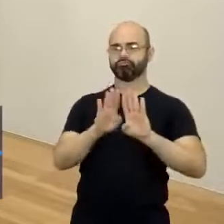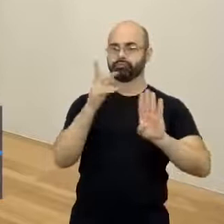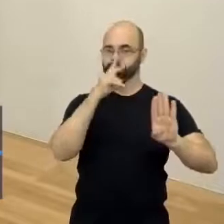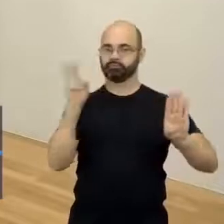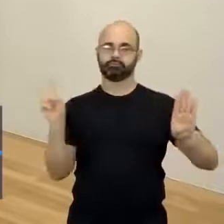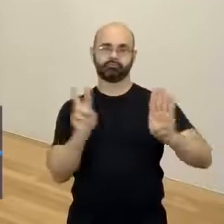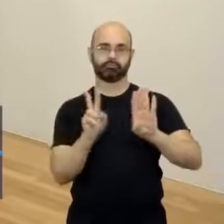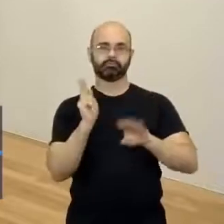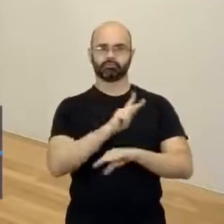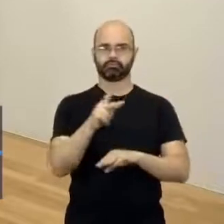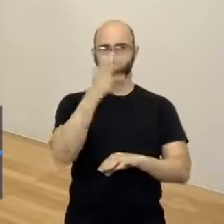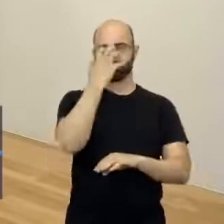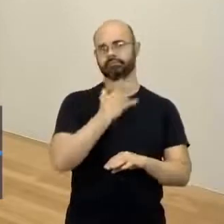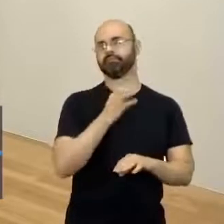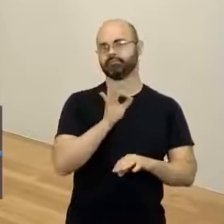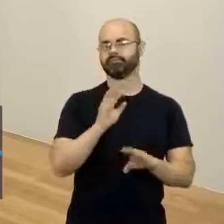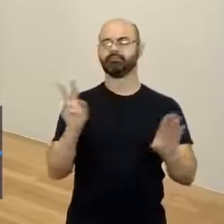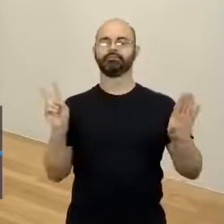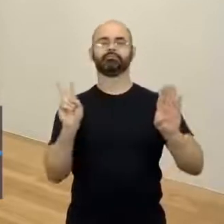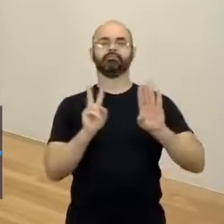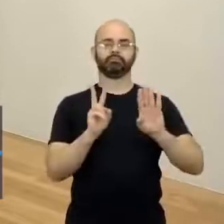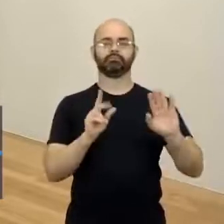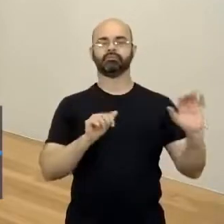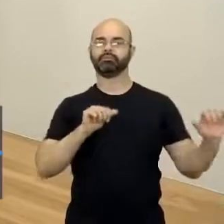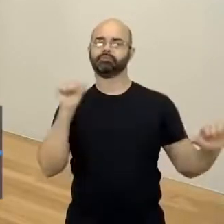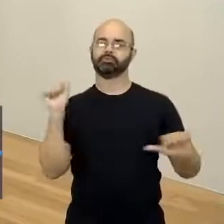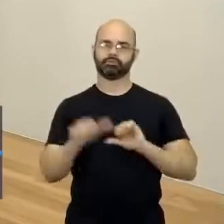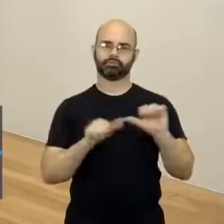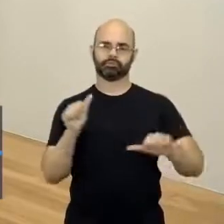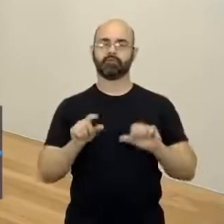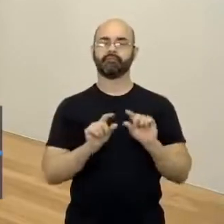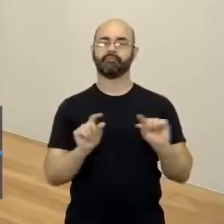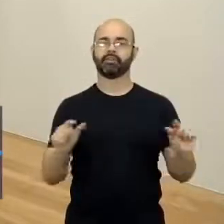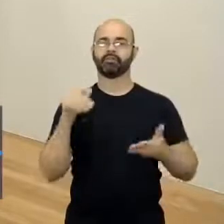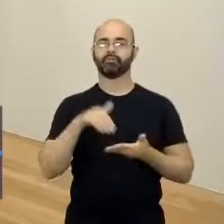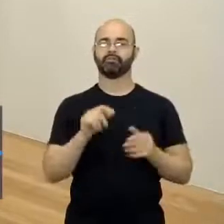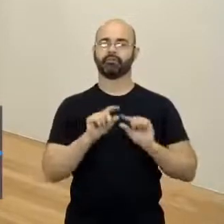começar. Toda vez que eu tocar o sino, vai trocar a última frase.